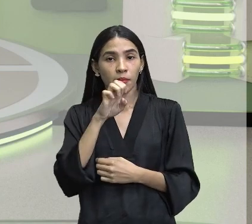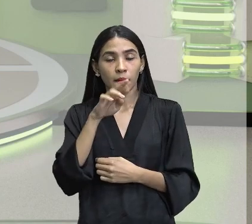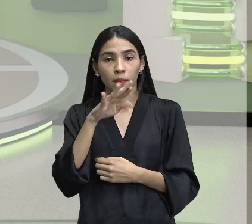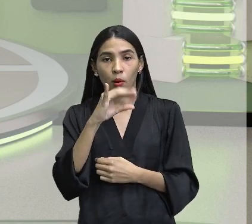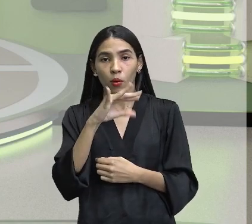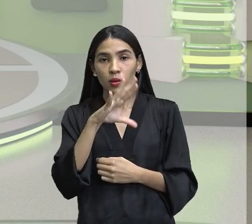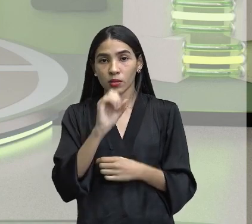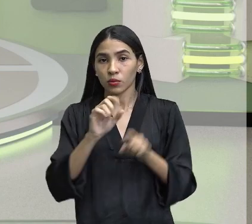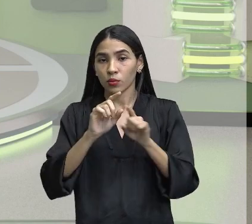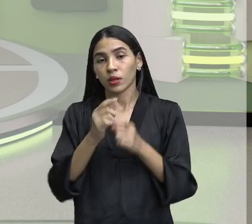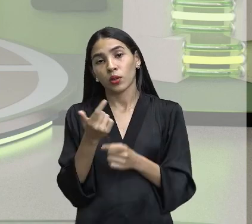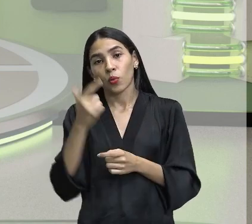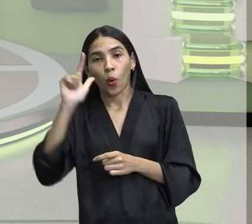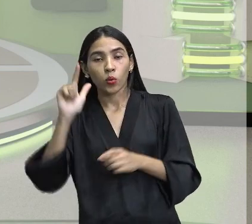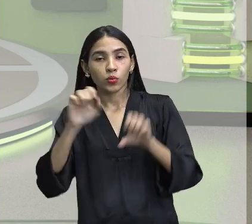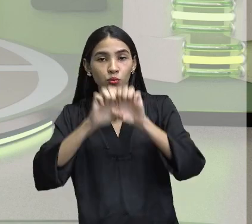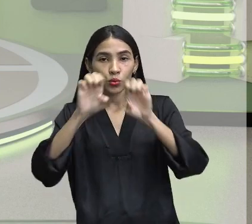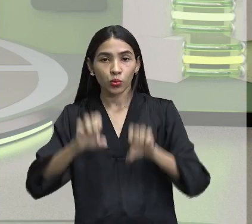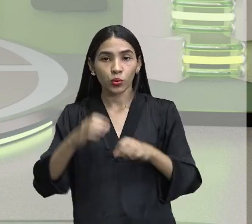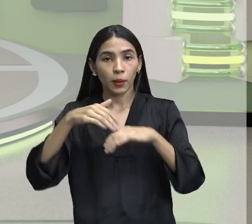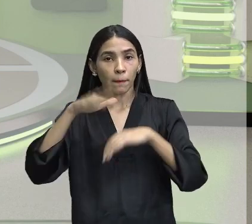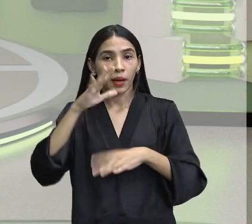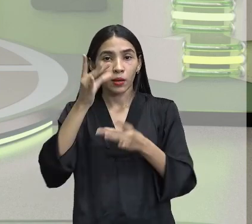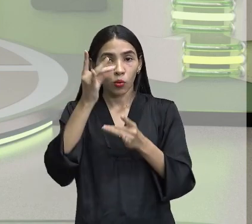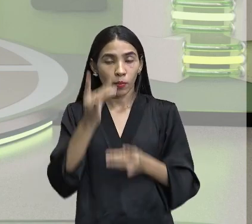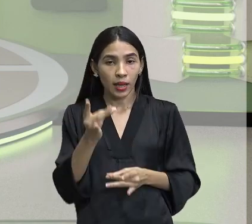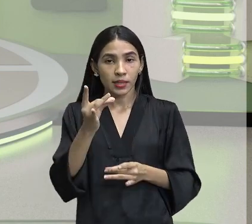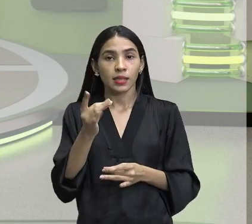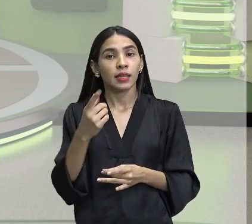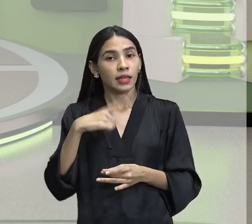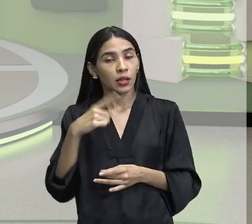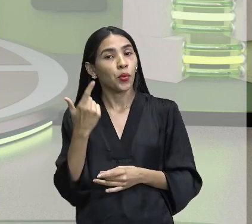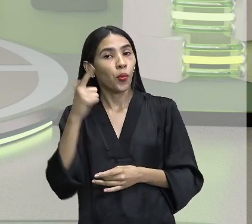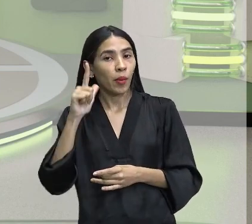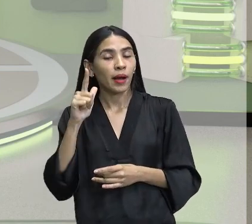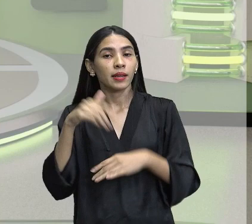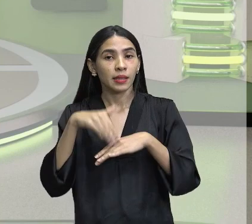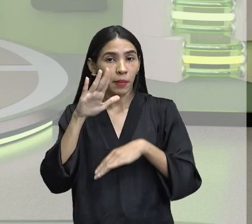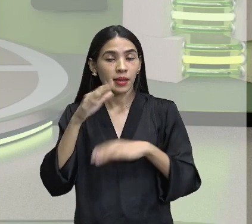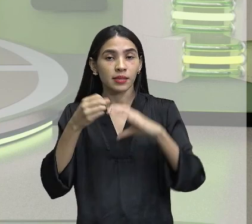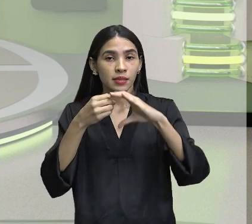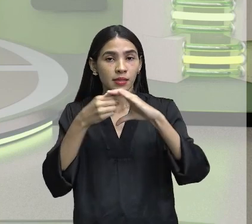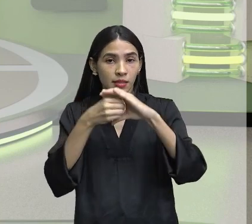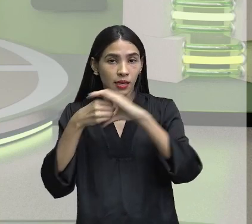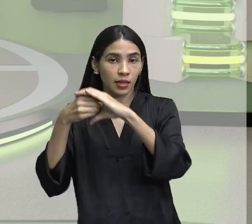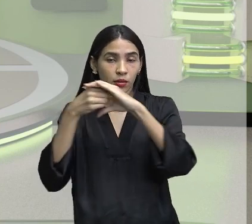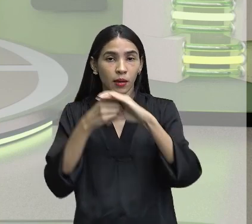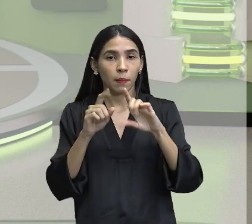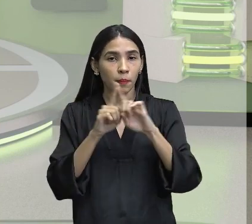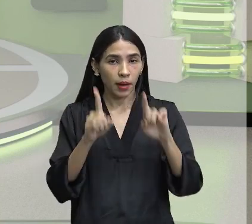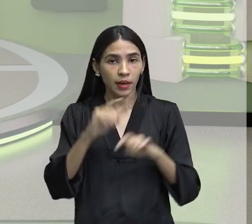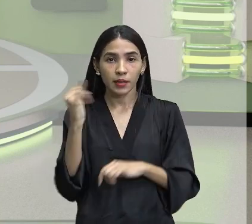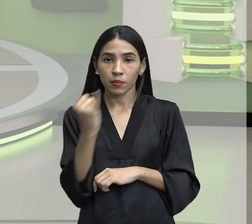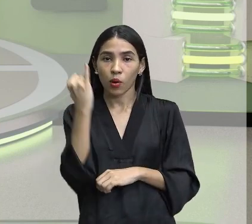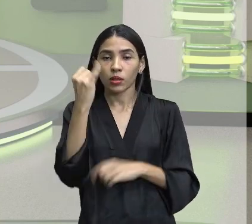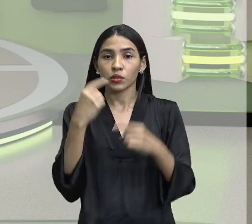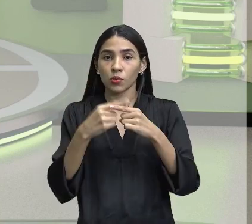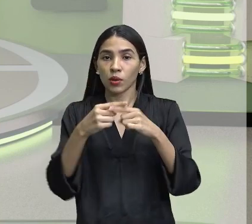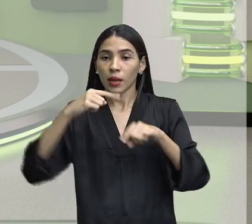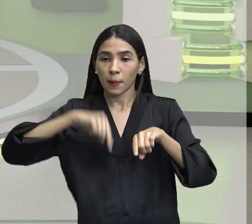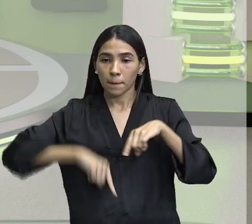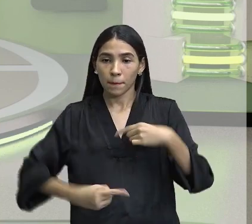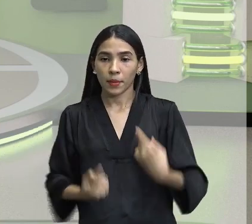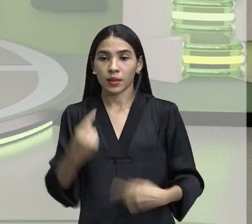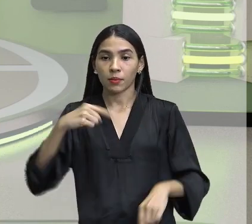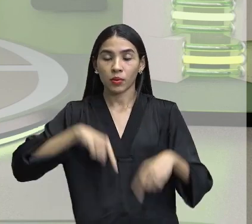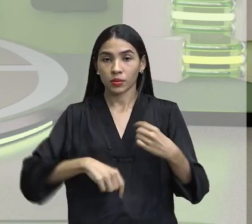estrutura um pouquinho mais complexa vão apresentar outras células, mas essas são importantíssimas porque vão fazer parte de um metabolismo muito